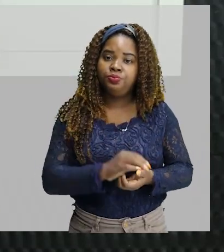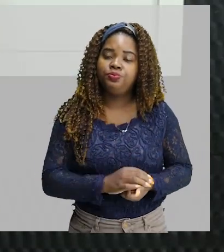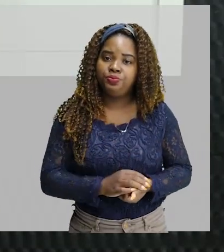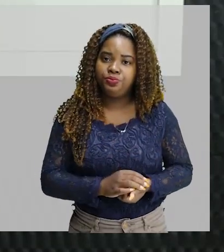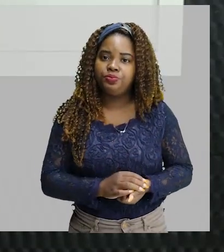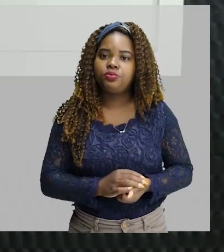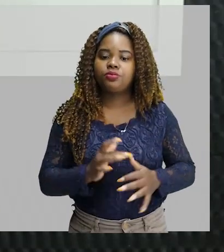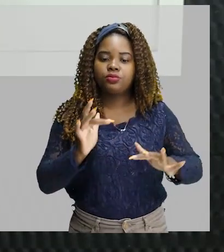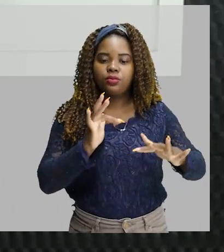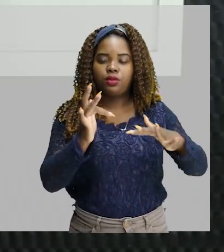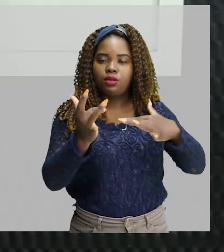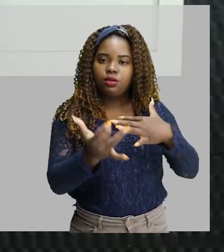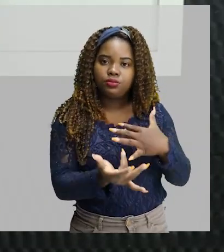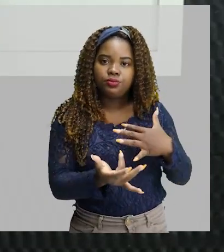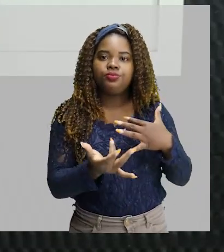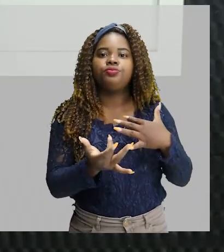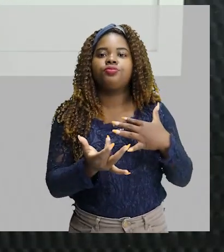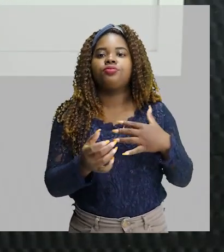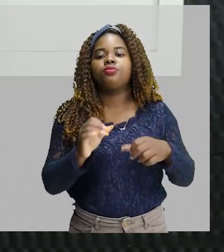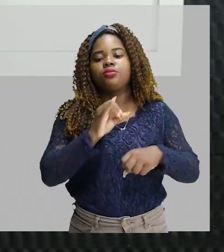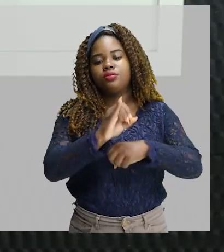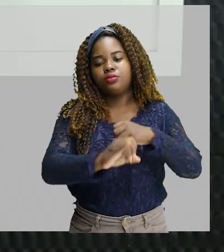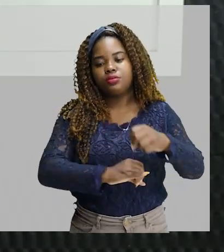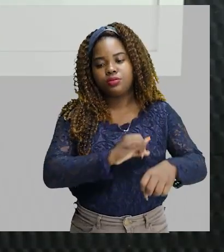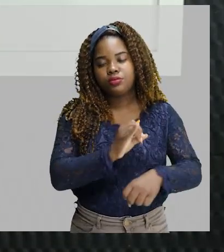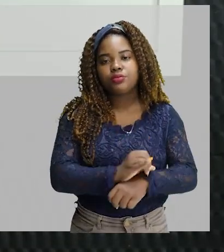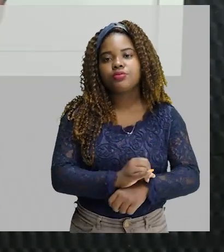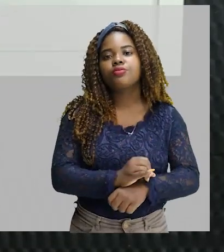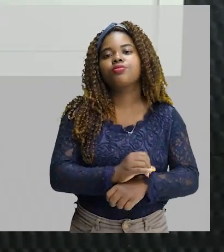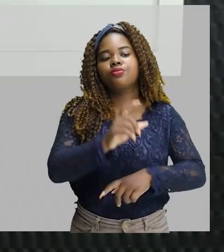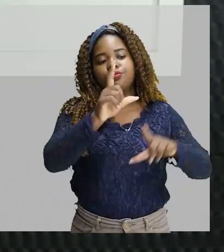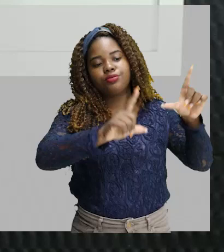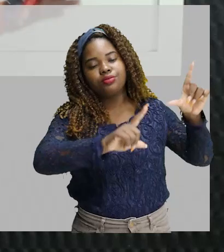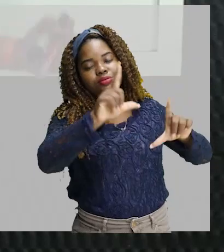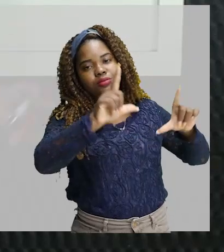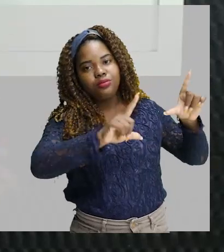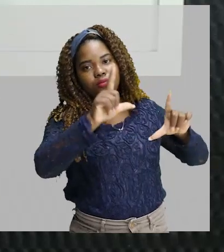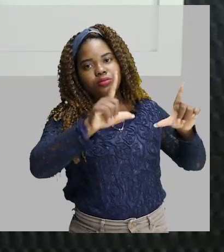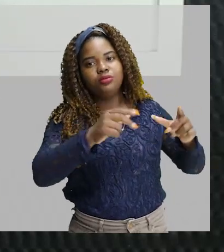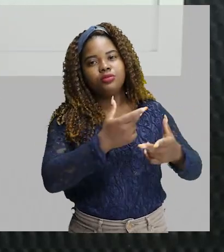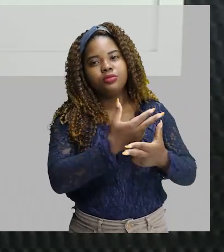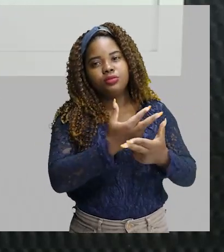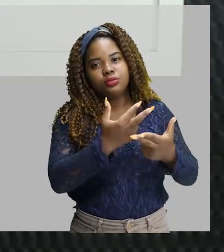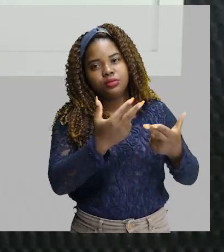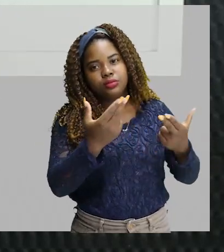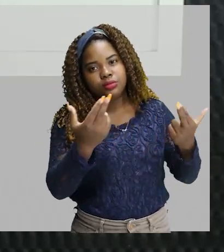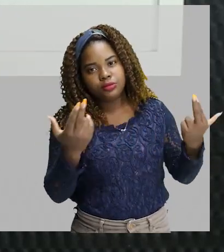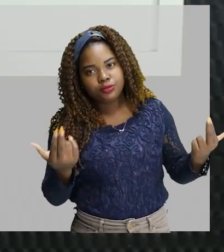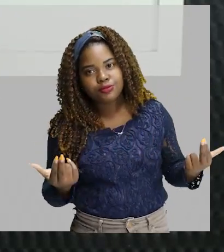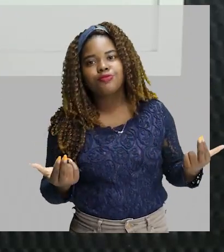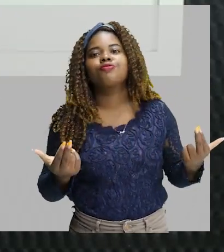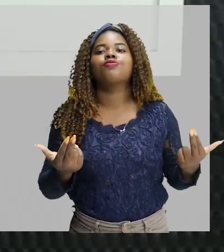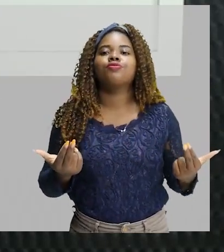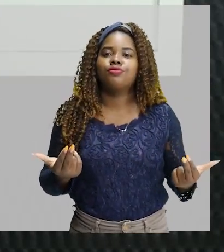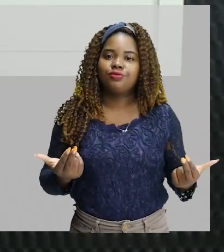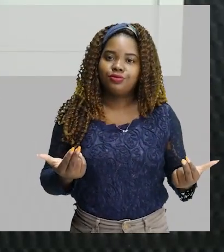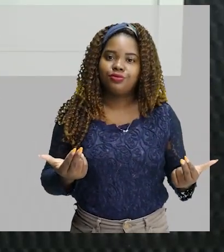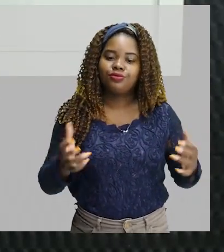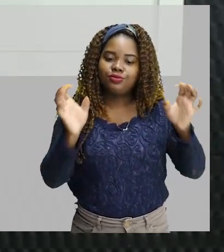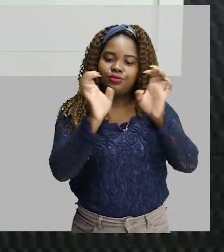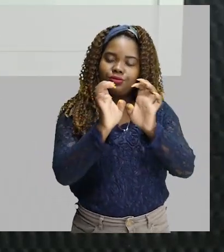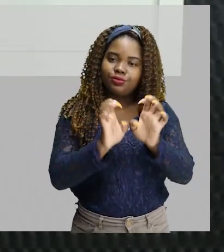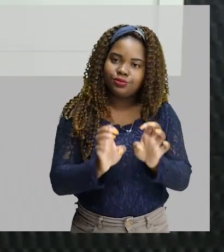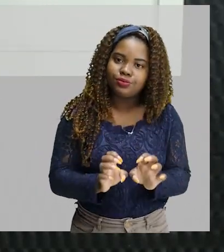através das redes sociais, através da internet, através da televisão, de todos esses órgãos aí, todos esses elementos, todas as